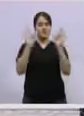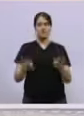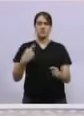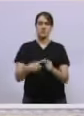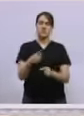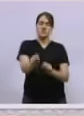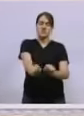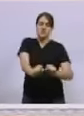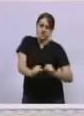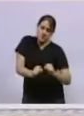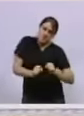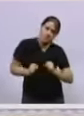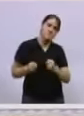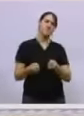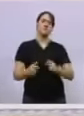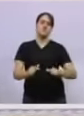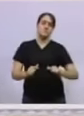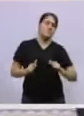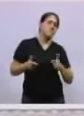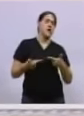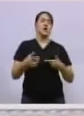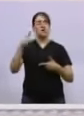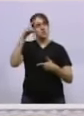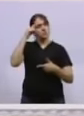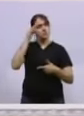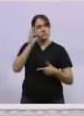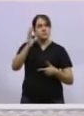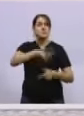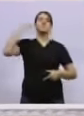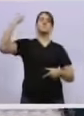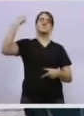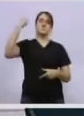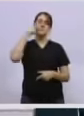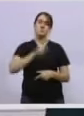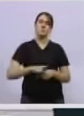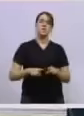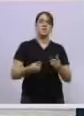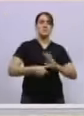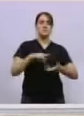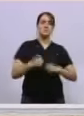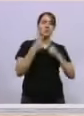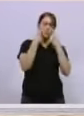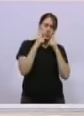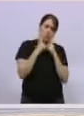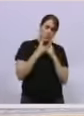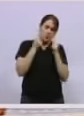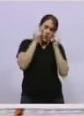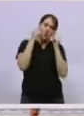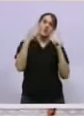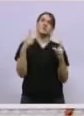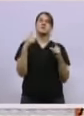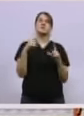Lutou e lutou e lutou e lutou, e um dia chegou, realizou. Mas você precisou chorar muito, você precisou acordar de